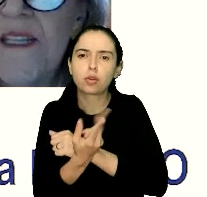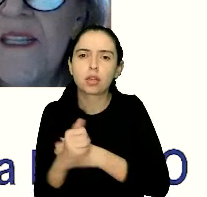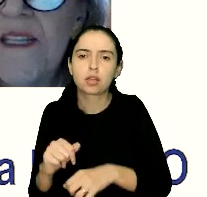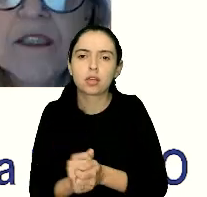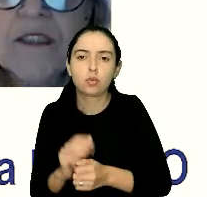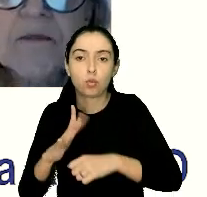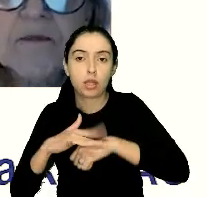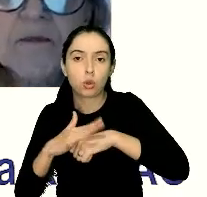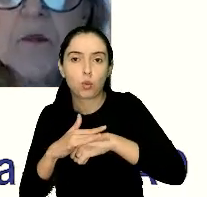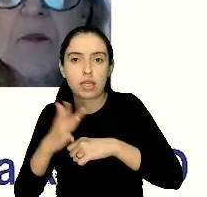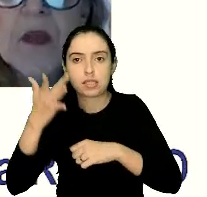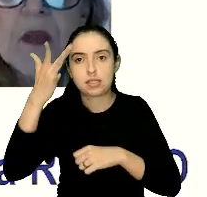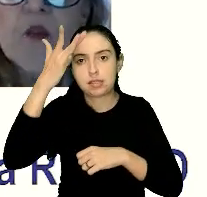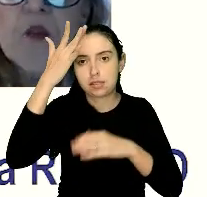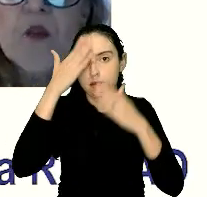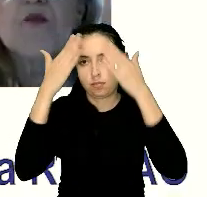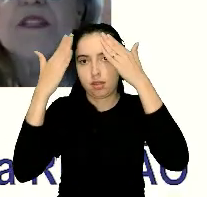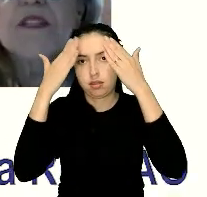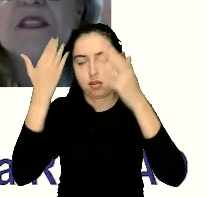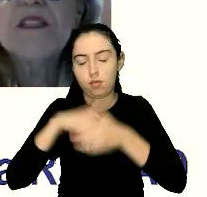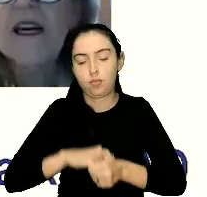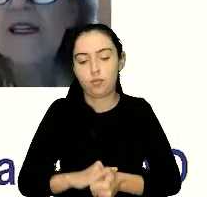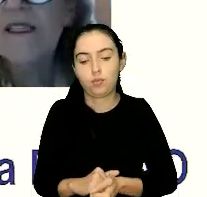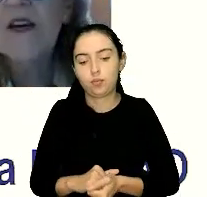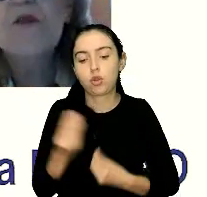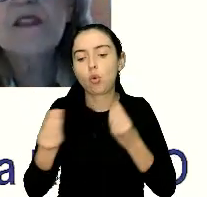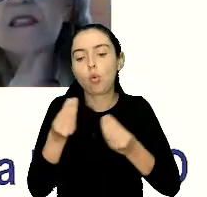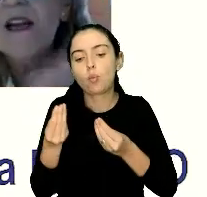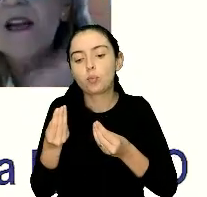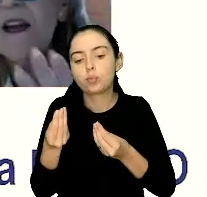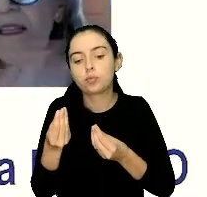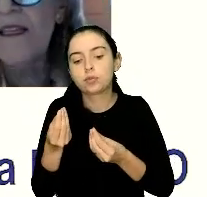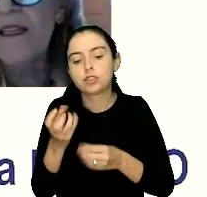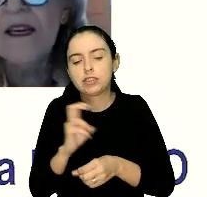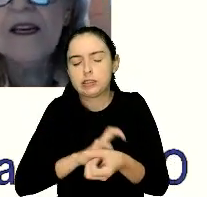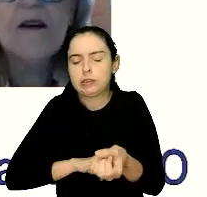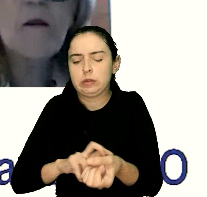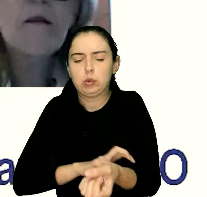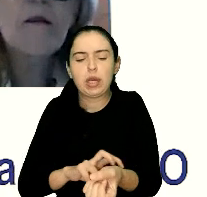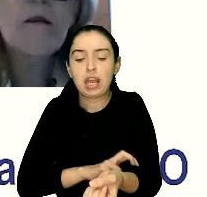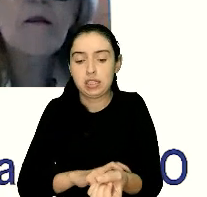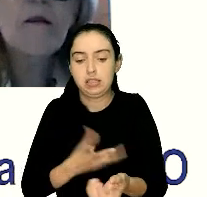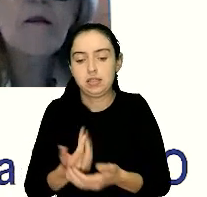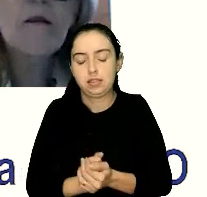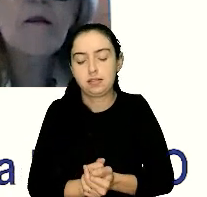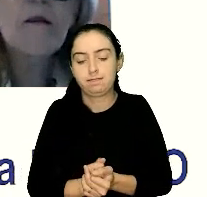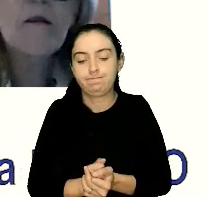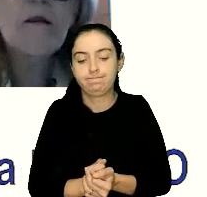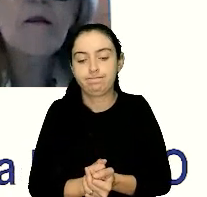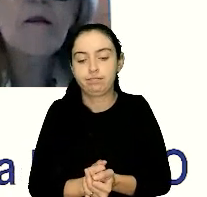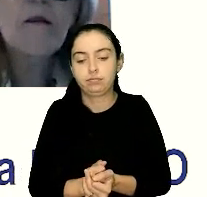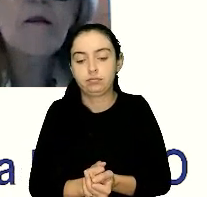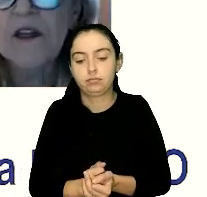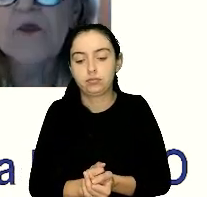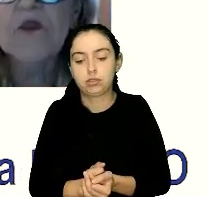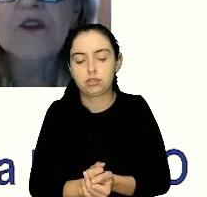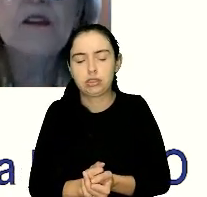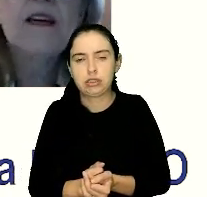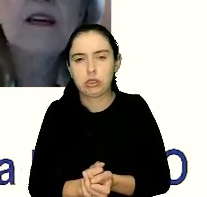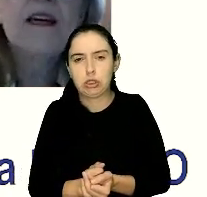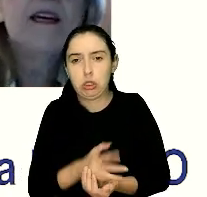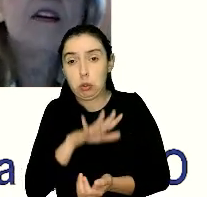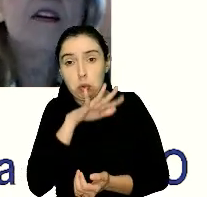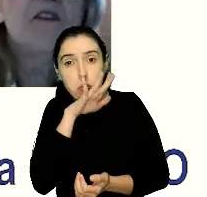doença mental, né? Começando com o estresse. O estresse, ele é o grande vilão da